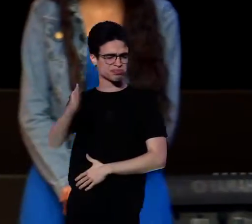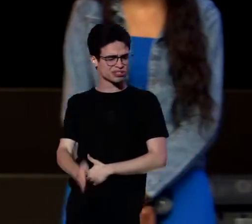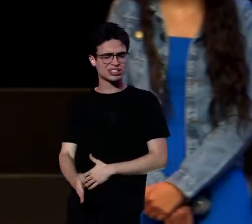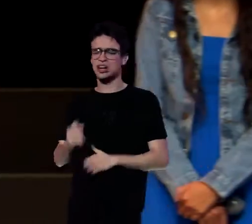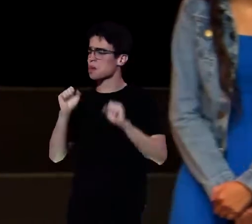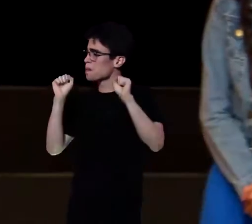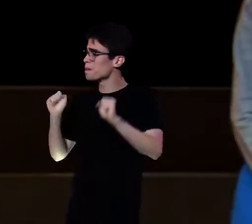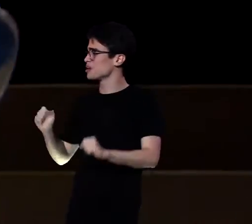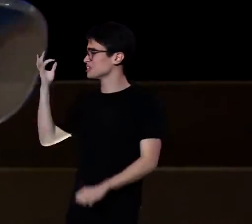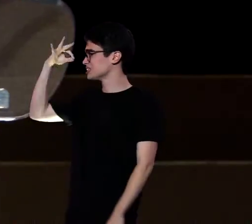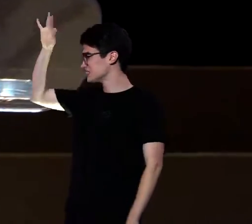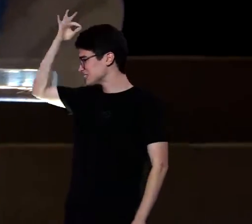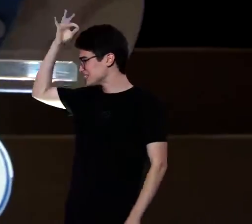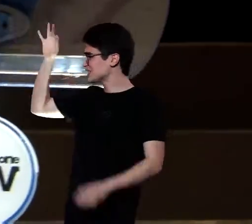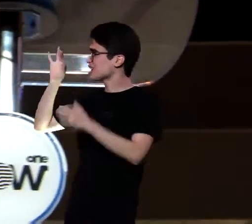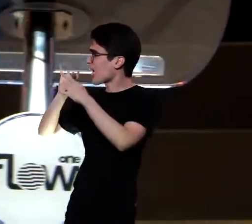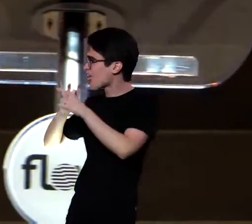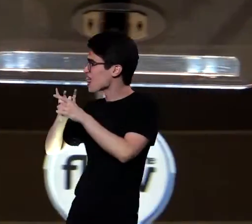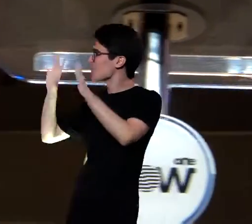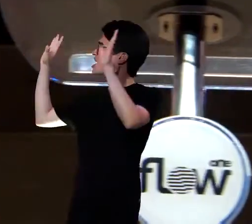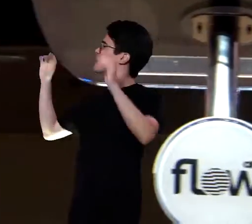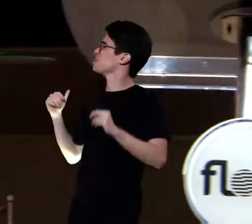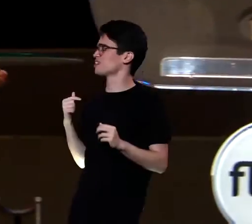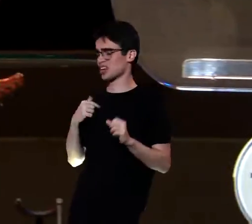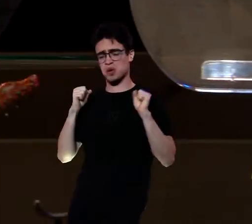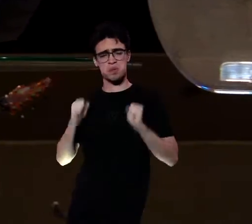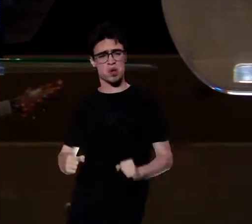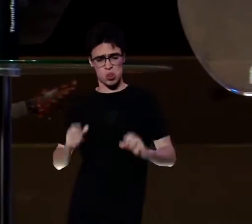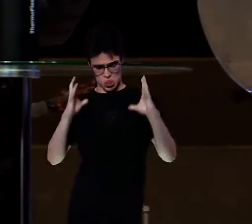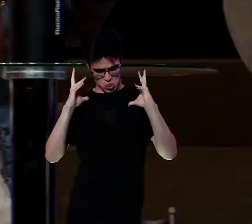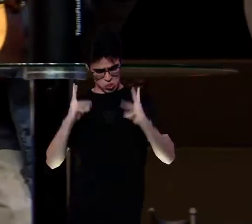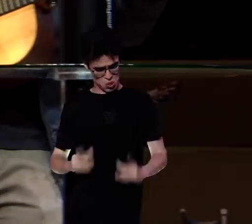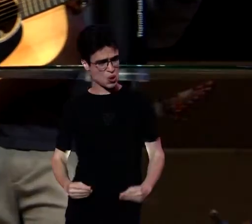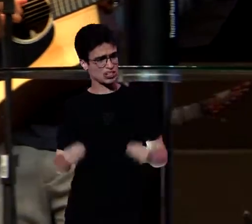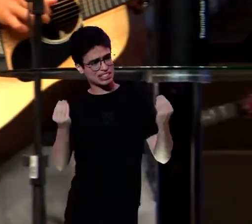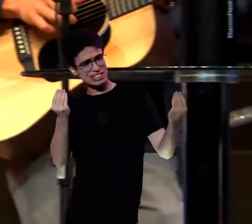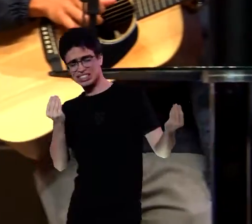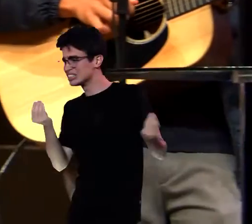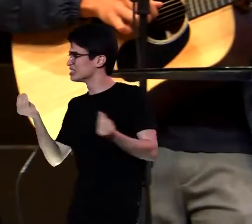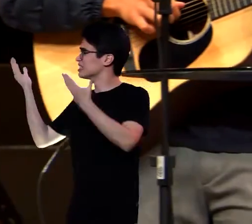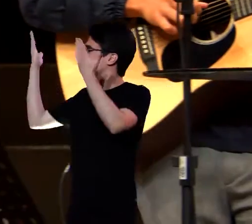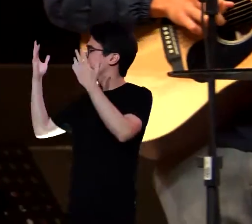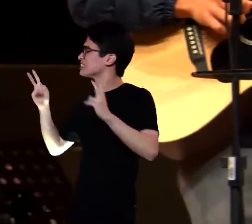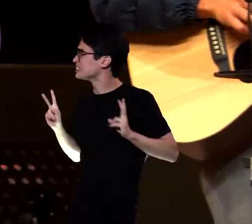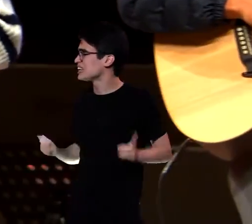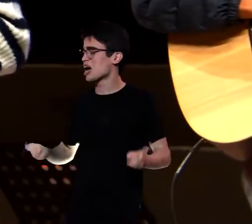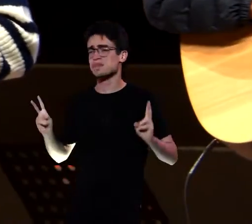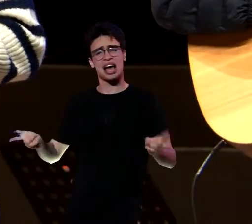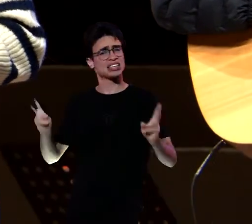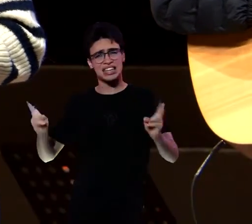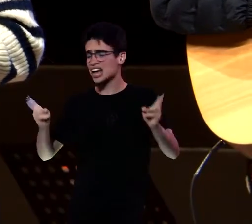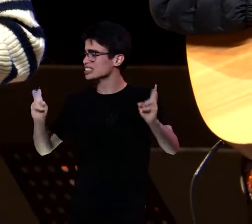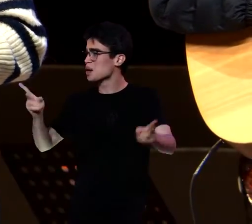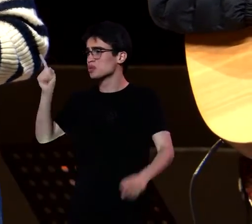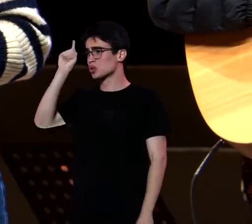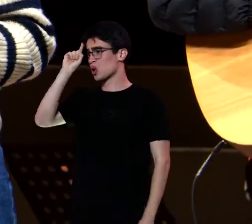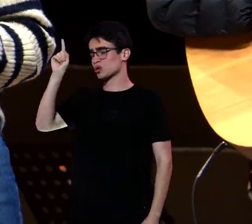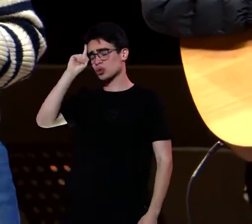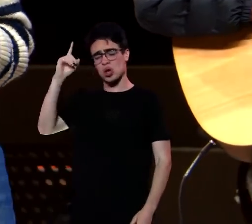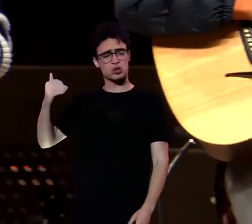seu Espírito Santo. Eu me comprometo a me entregar por completo na sua presença todos os dias.